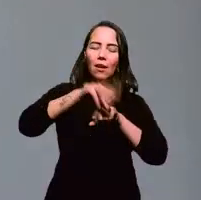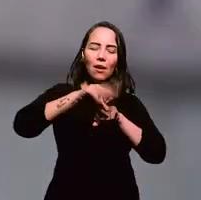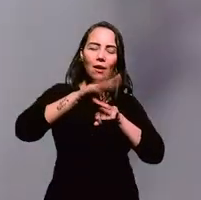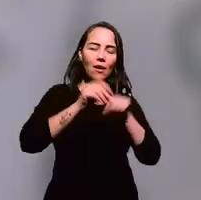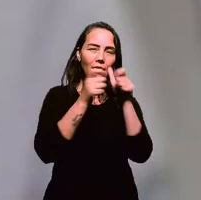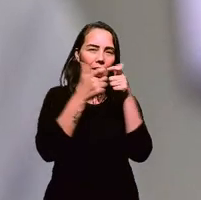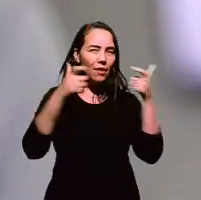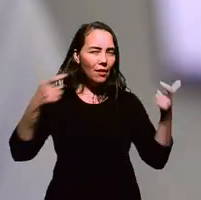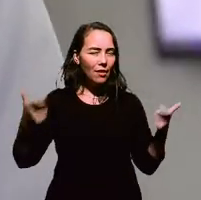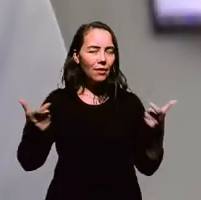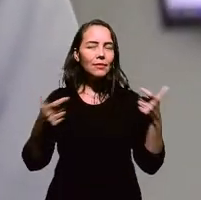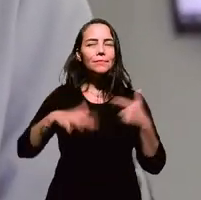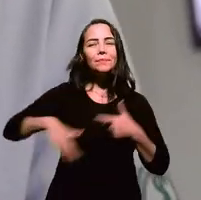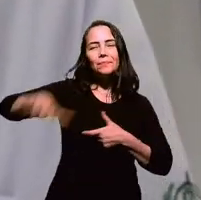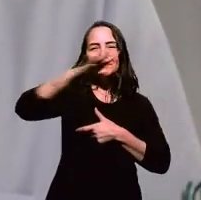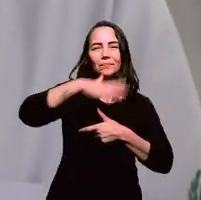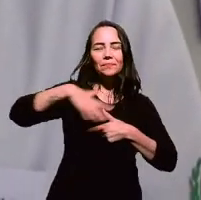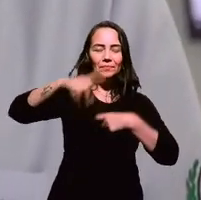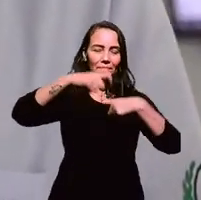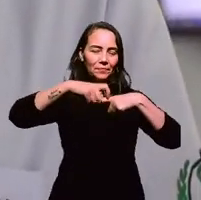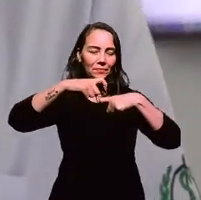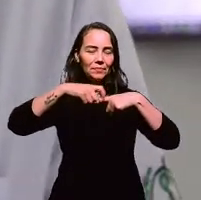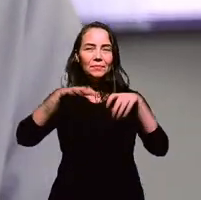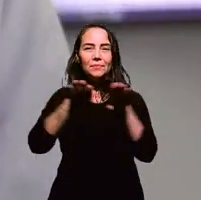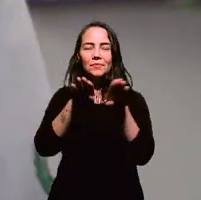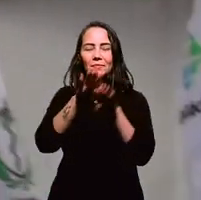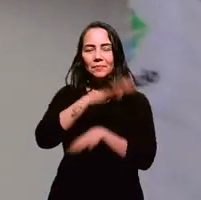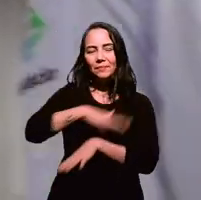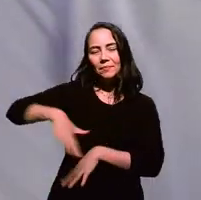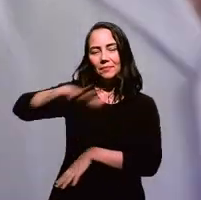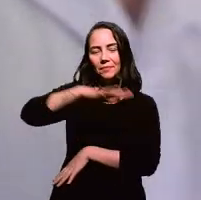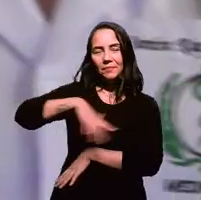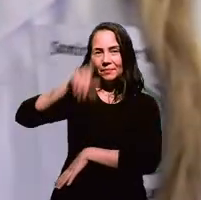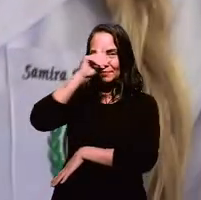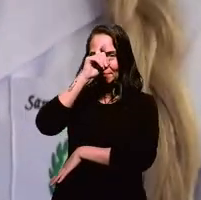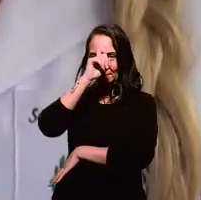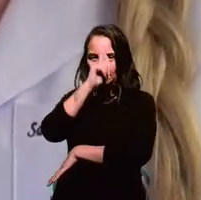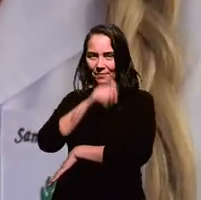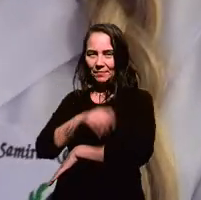de expertise na área da medicina e área hospitalar.